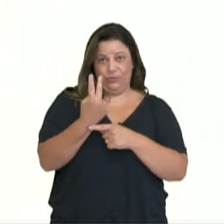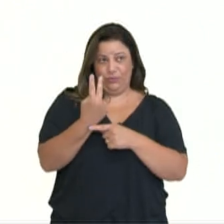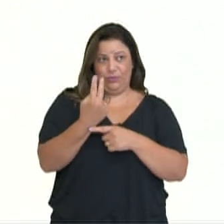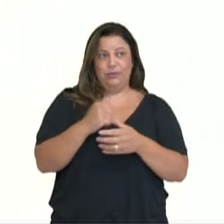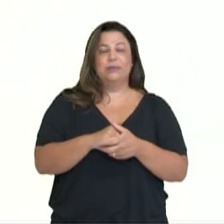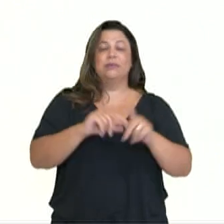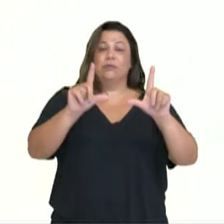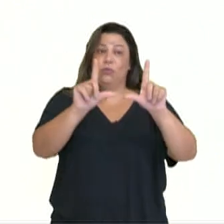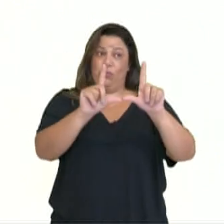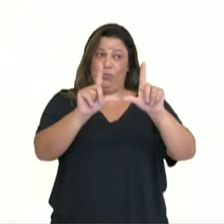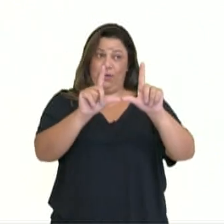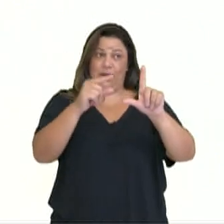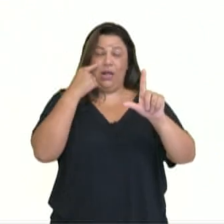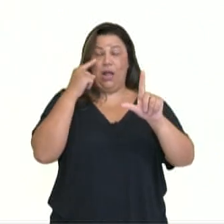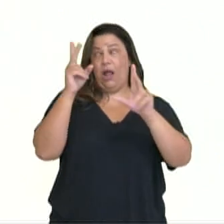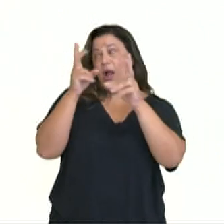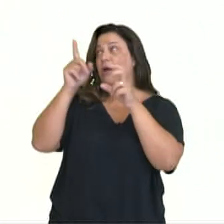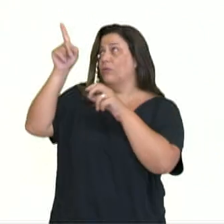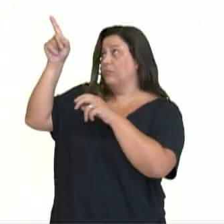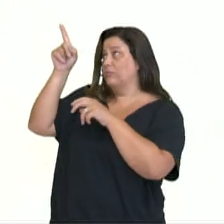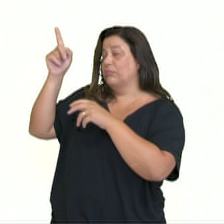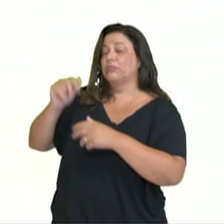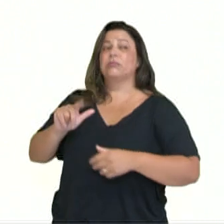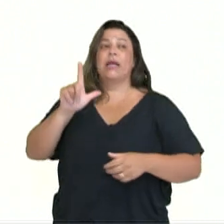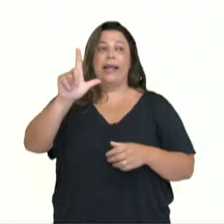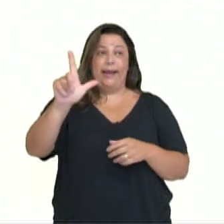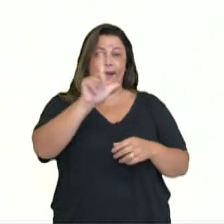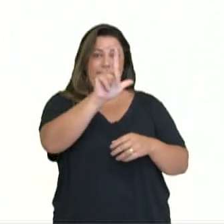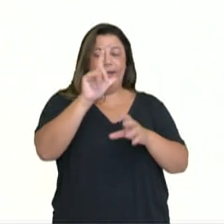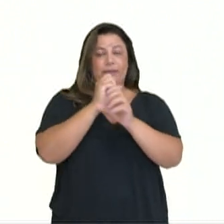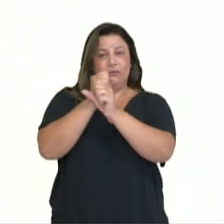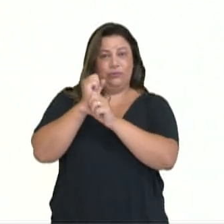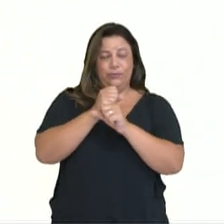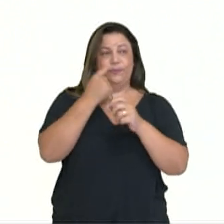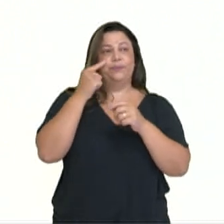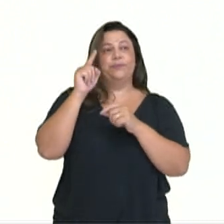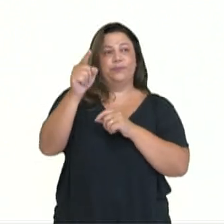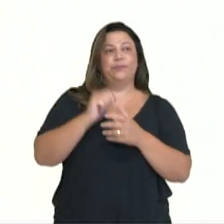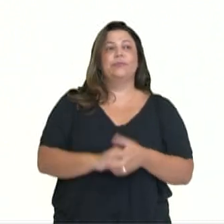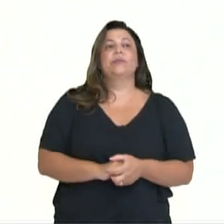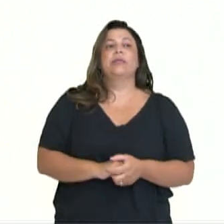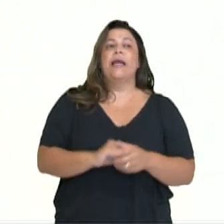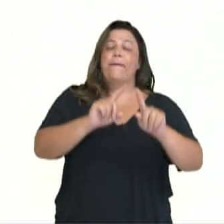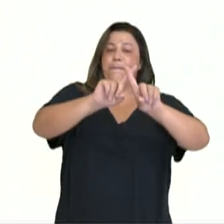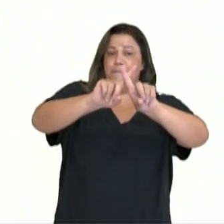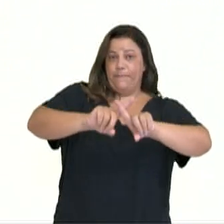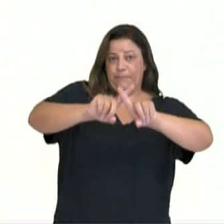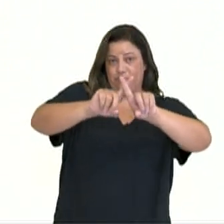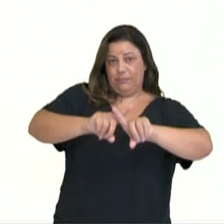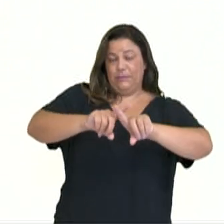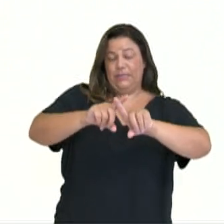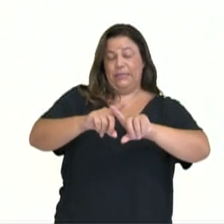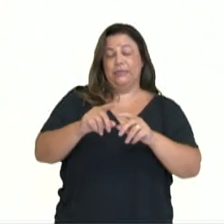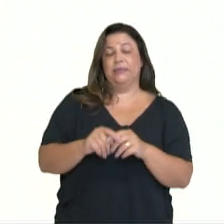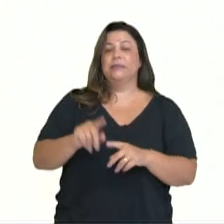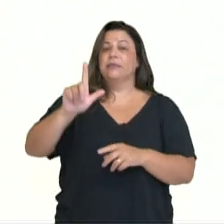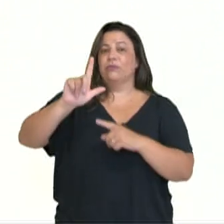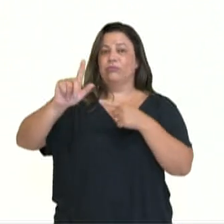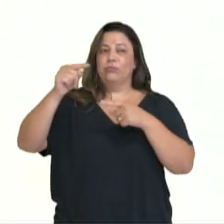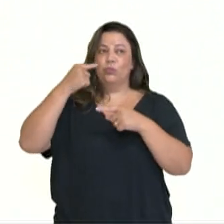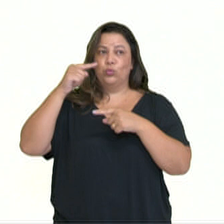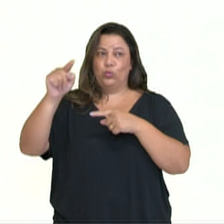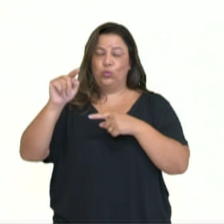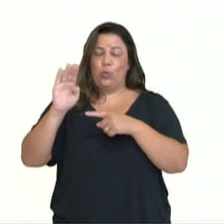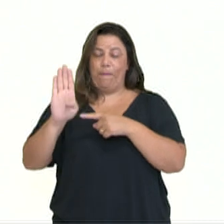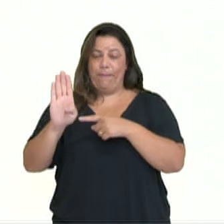ao quadrado. O retângulo é a multiplicação dos 2 lados, o comprimento e a largura. O